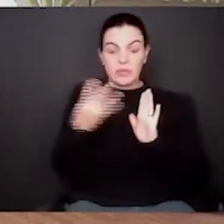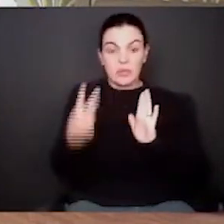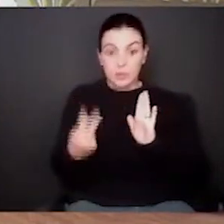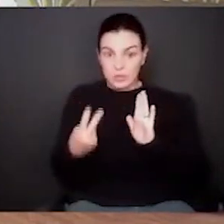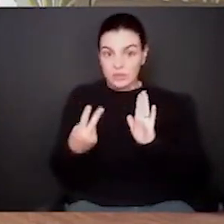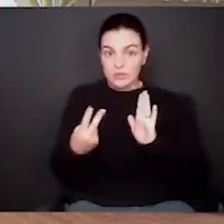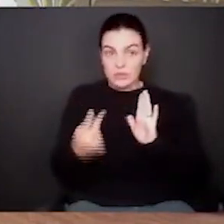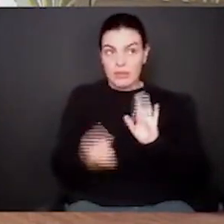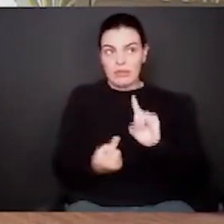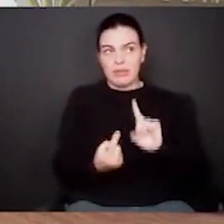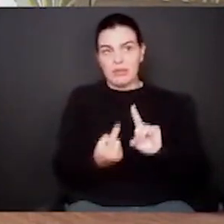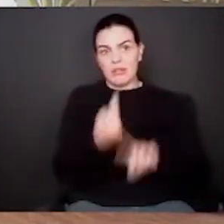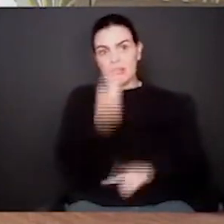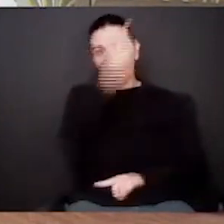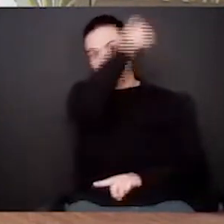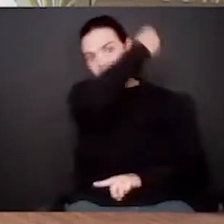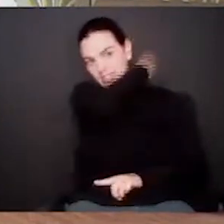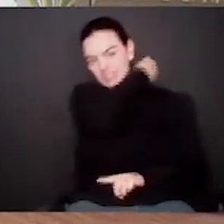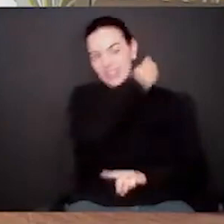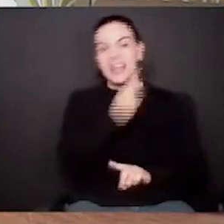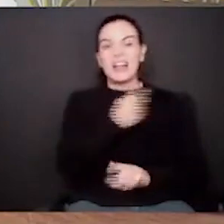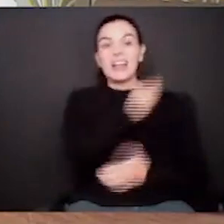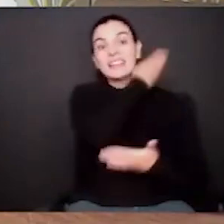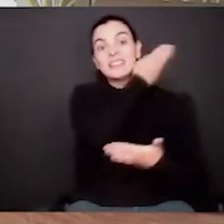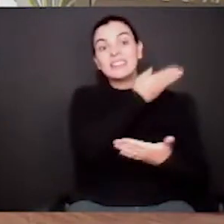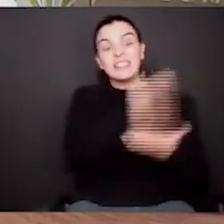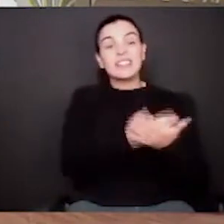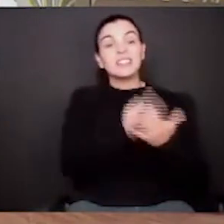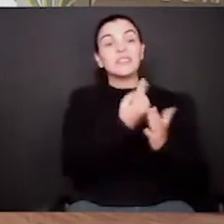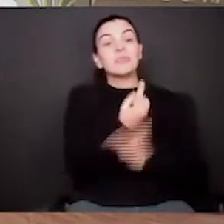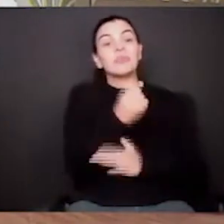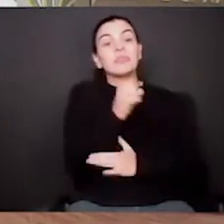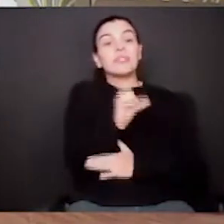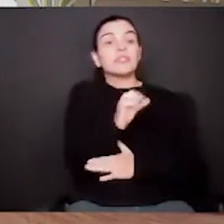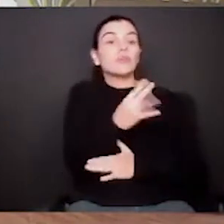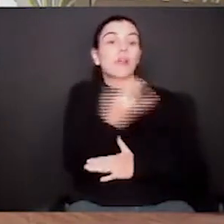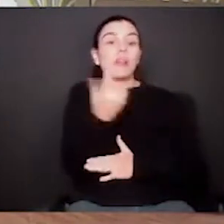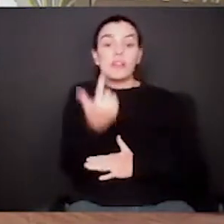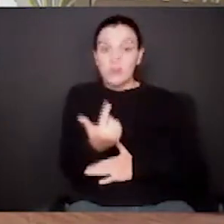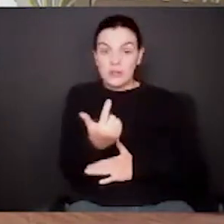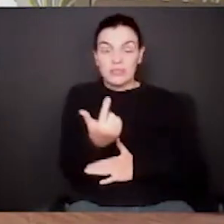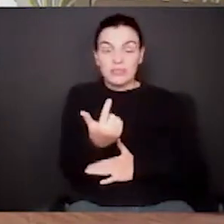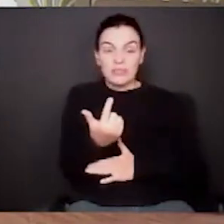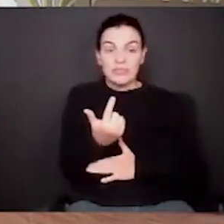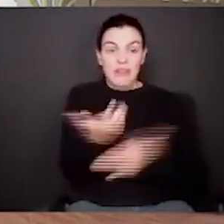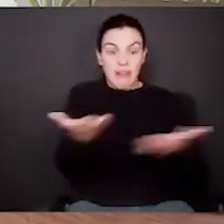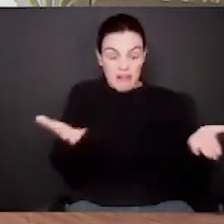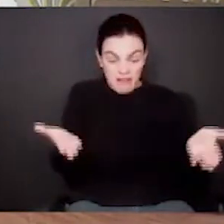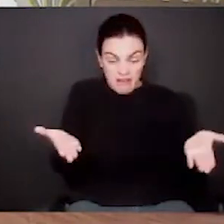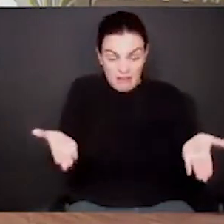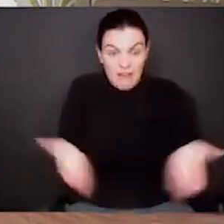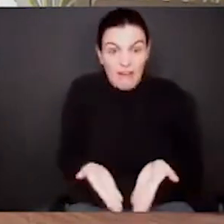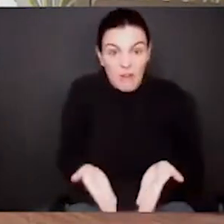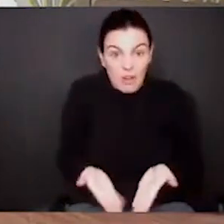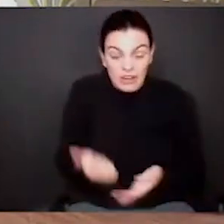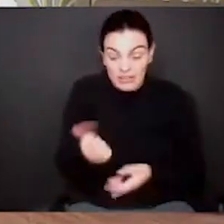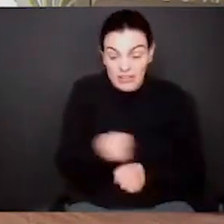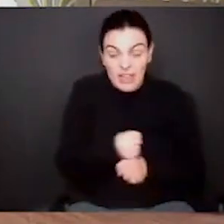Portanto, desde 1942, foi apenas agora, menos de 10 anos, que nós incluímos a lei